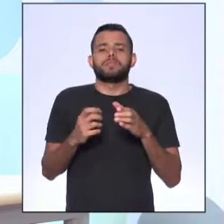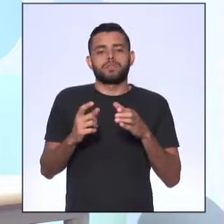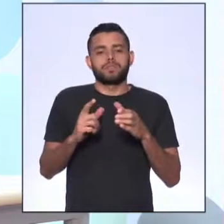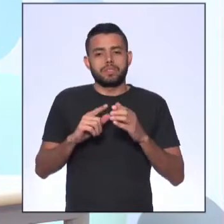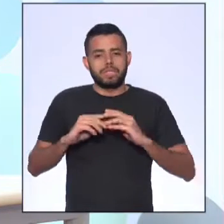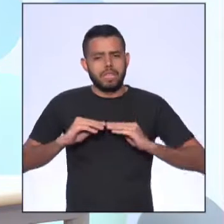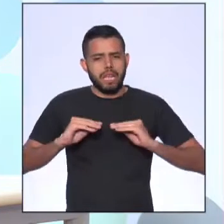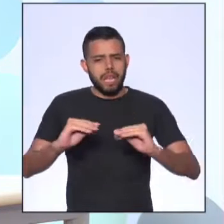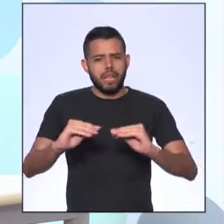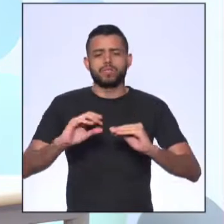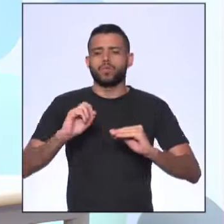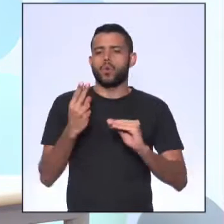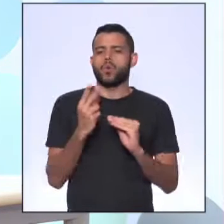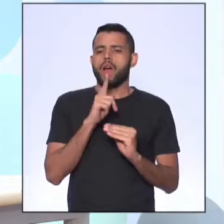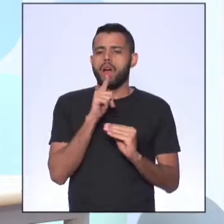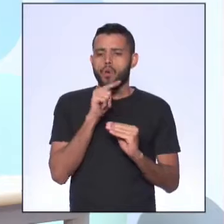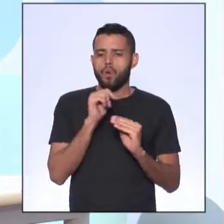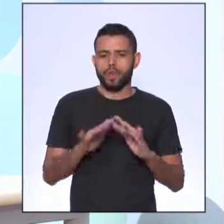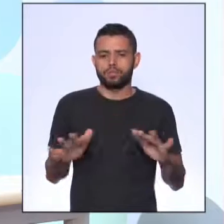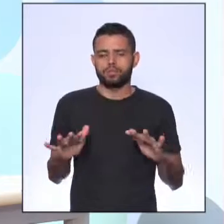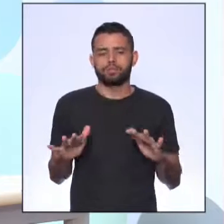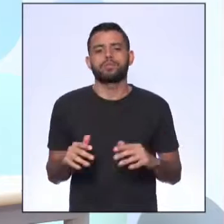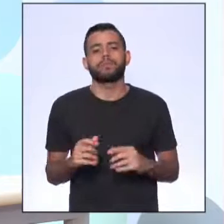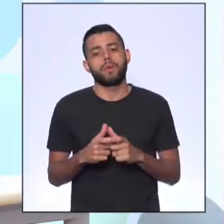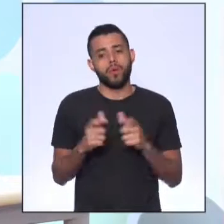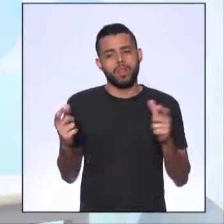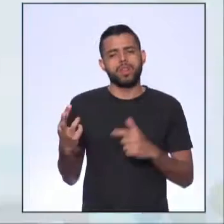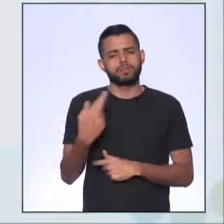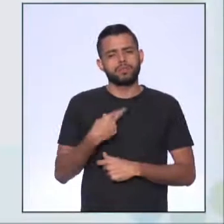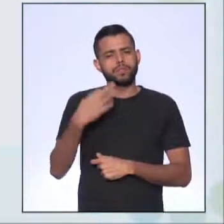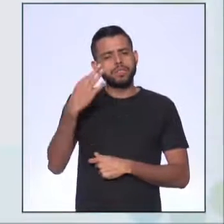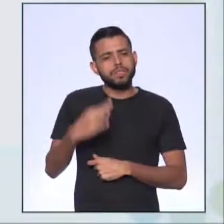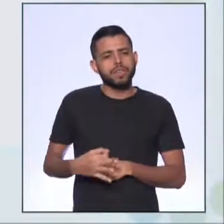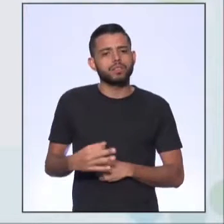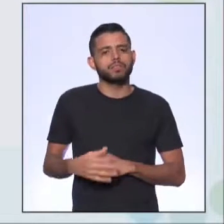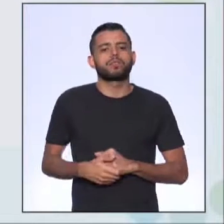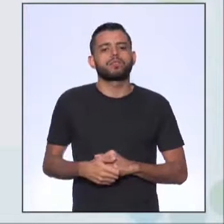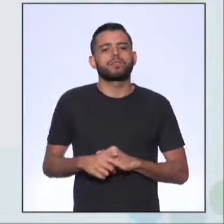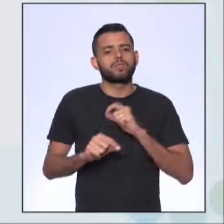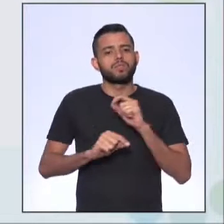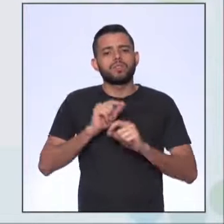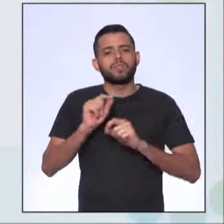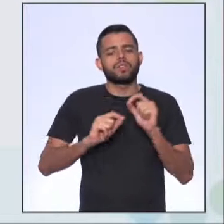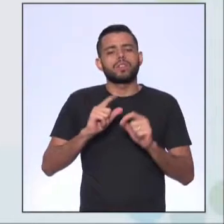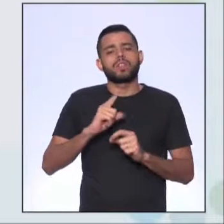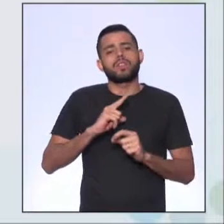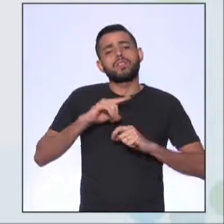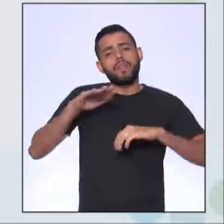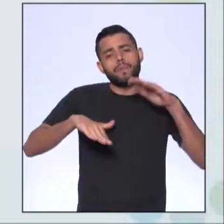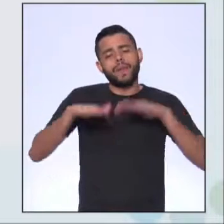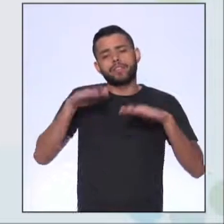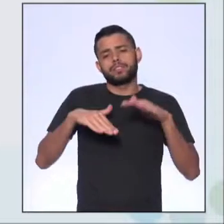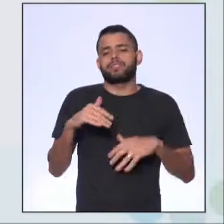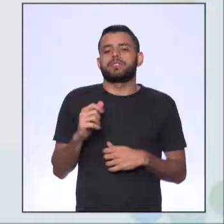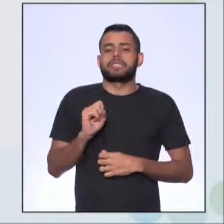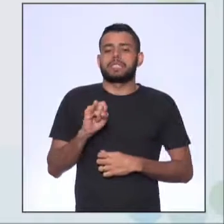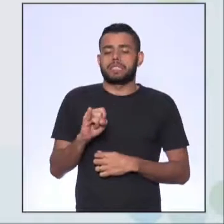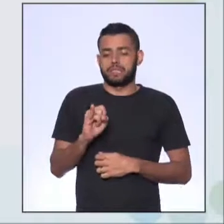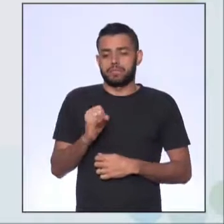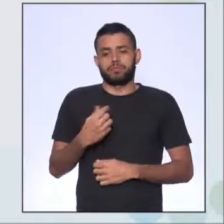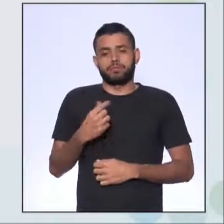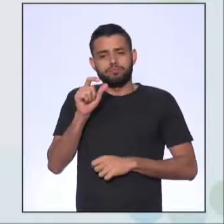corretamente. Tá? Eu tenho no ecossistema interação dos fatores bióticos e